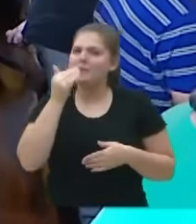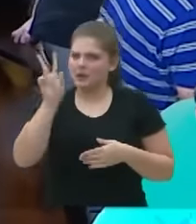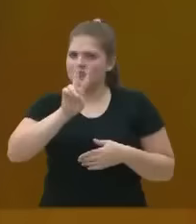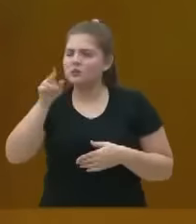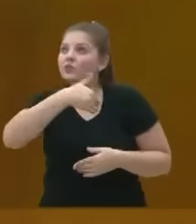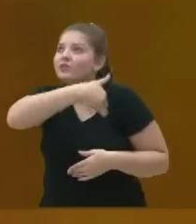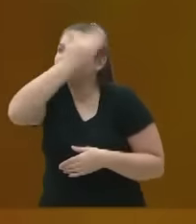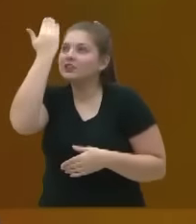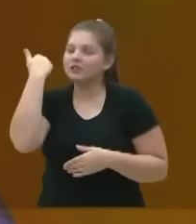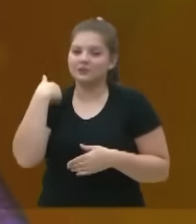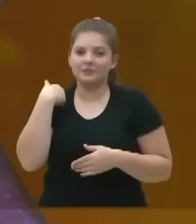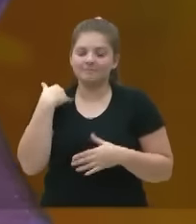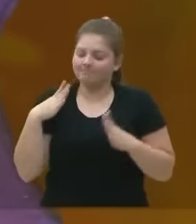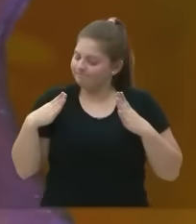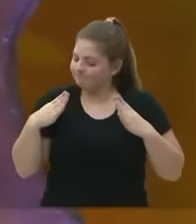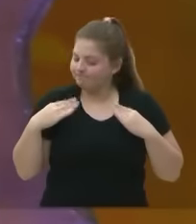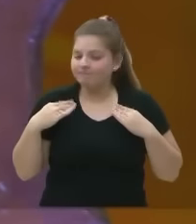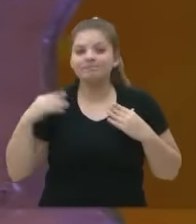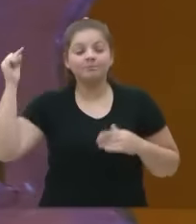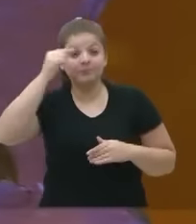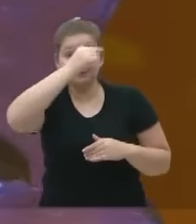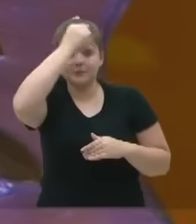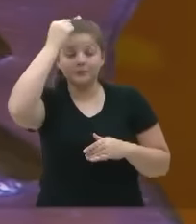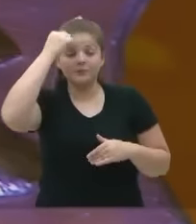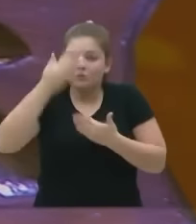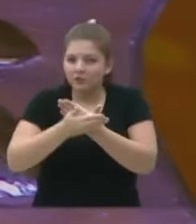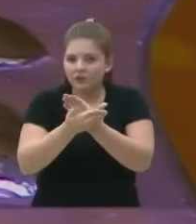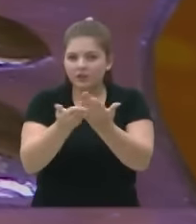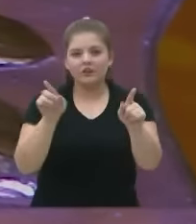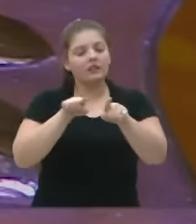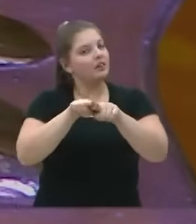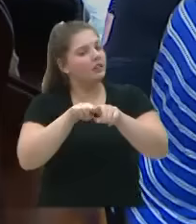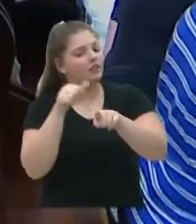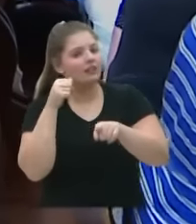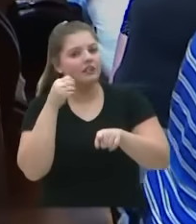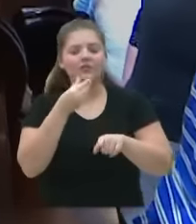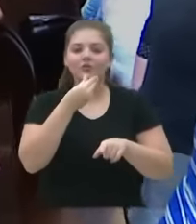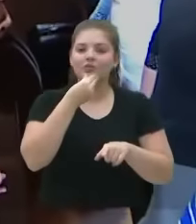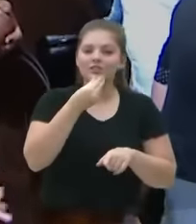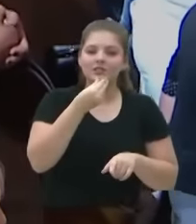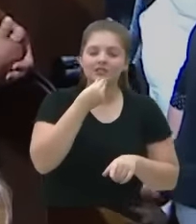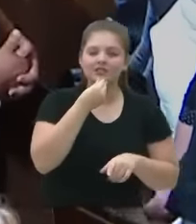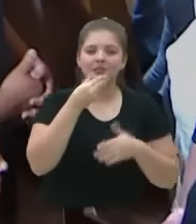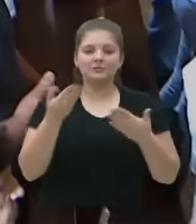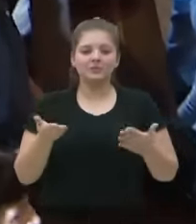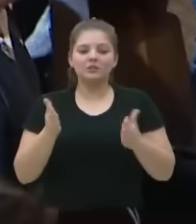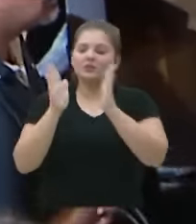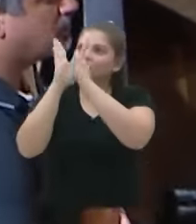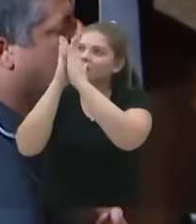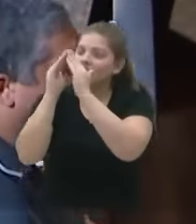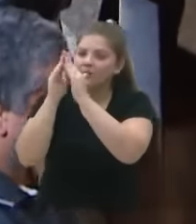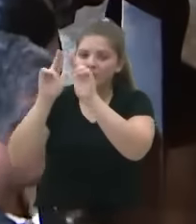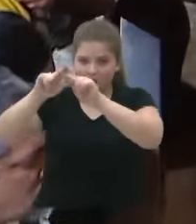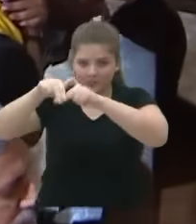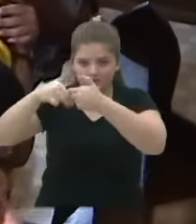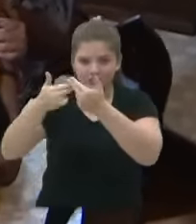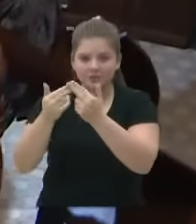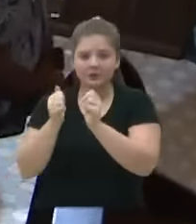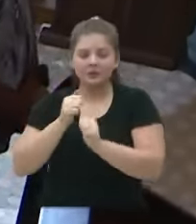e peço à Virgem Maria, aos santos e santos, e a vós, irmãos e